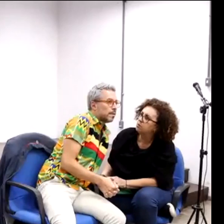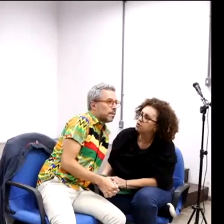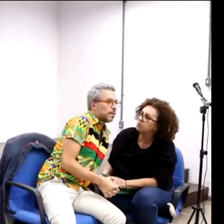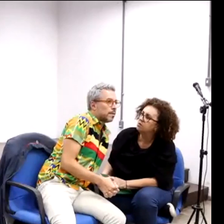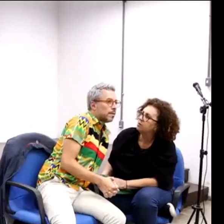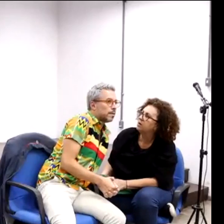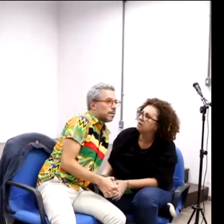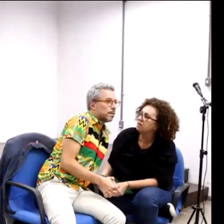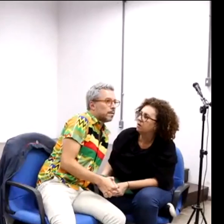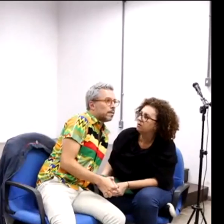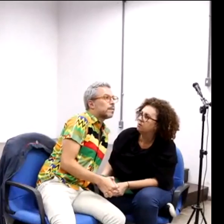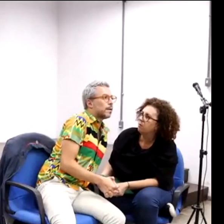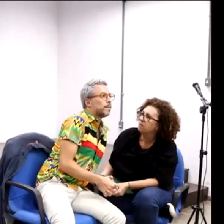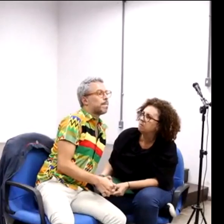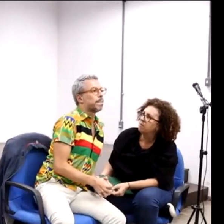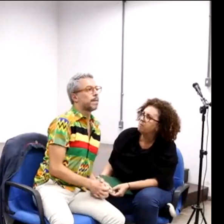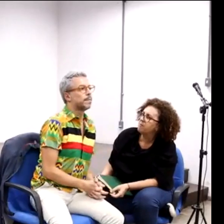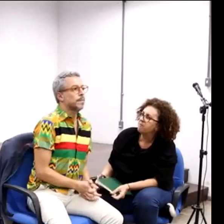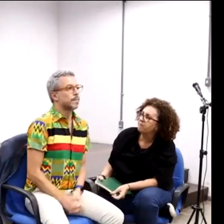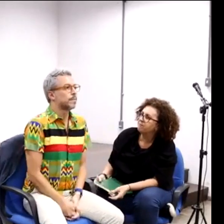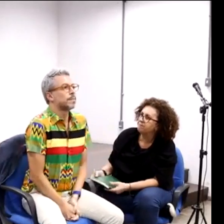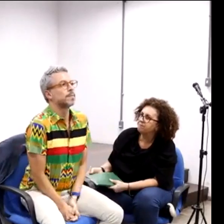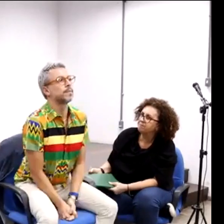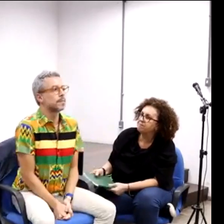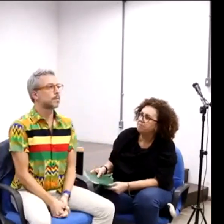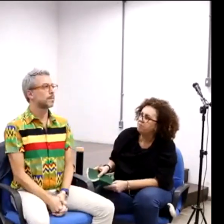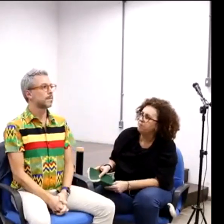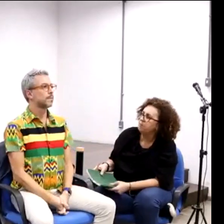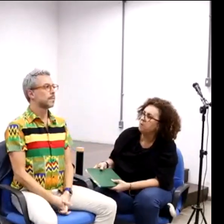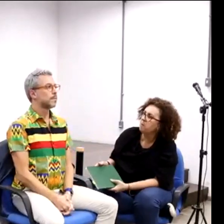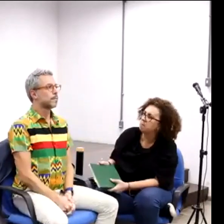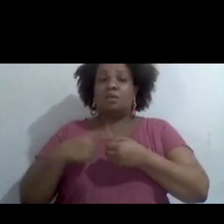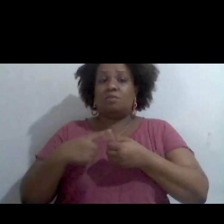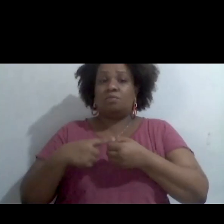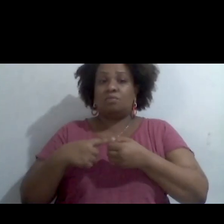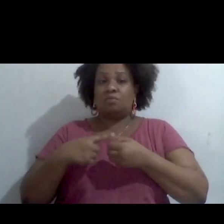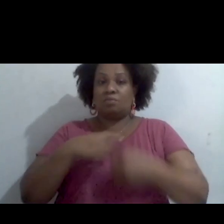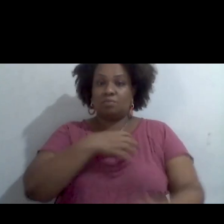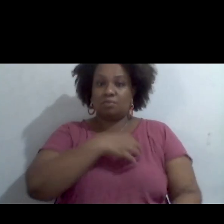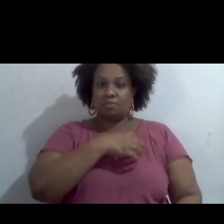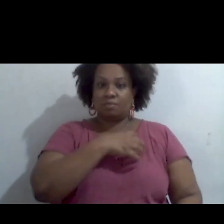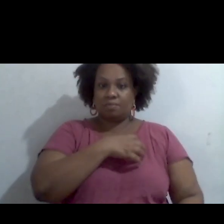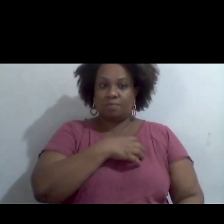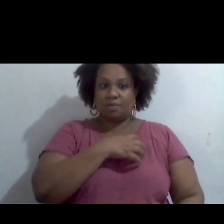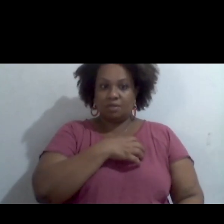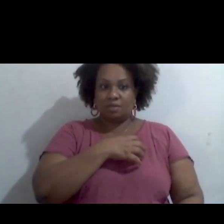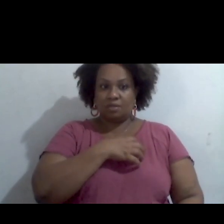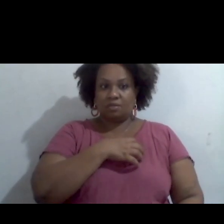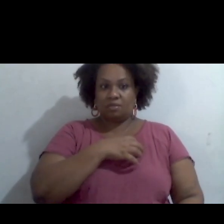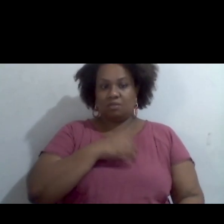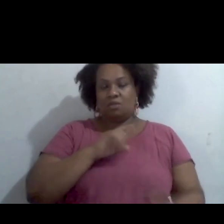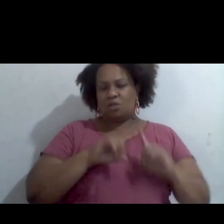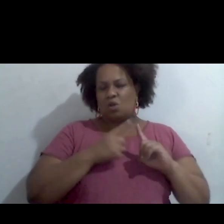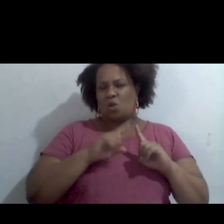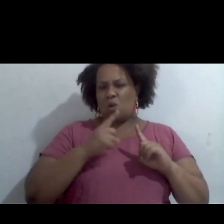de Ledinho, que é o meu nome artístico. Eu vim do interior do estado, sou da cidade de Apucarana, a 360 quilômetros daqui de